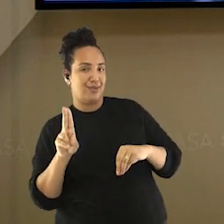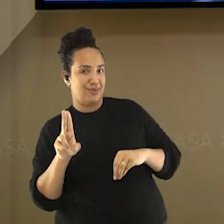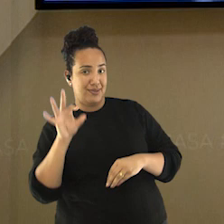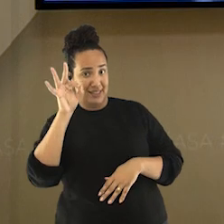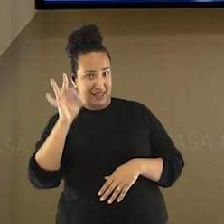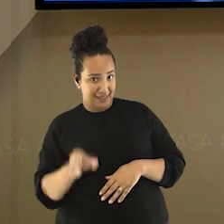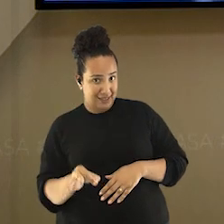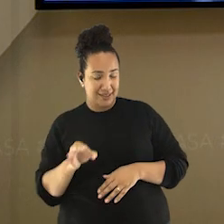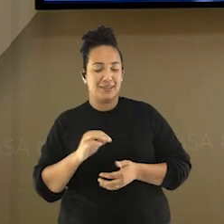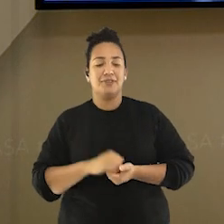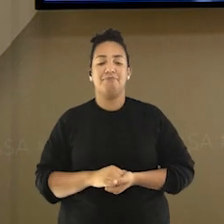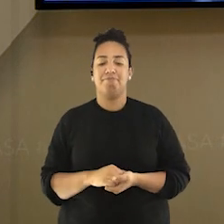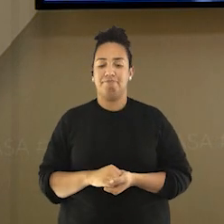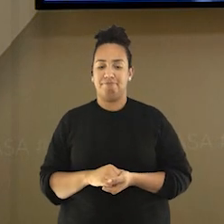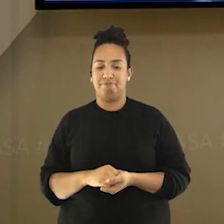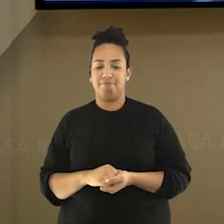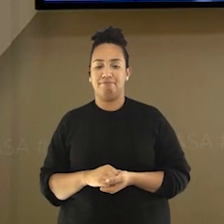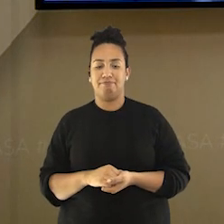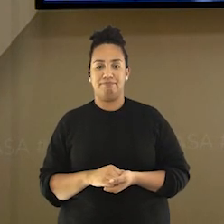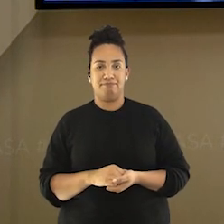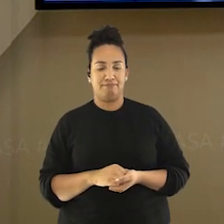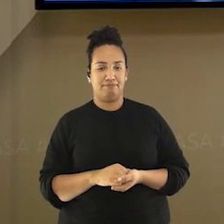Beleza?